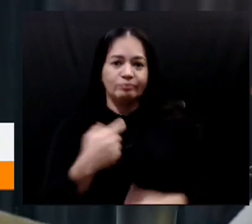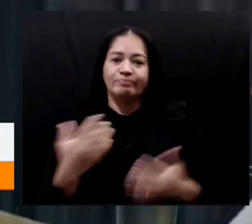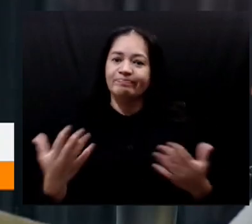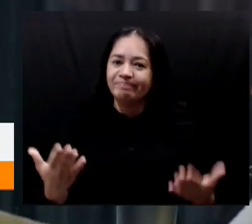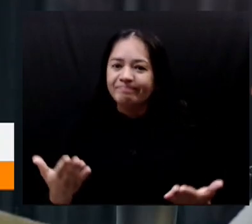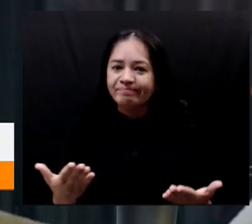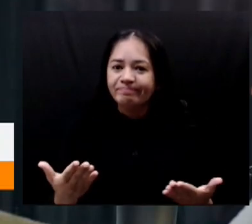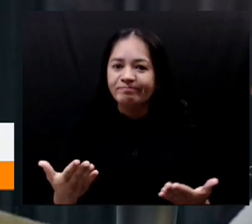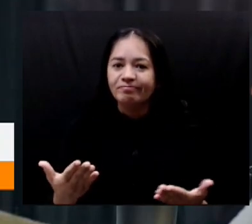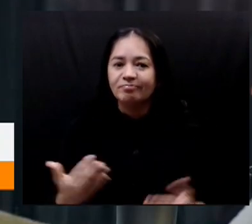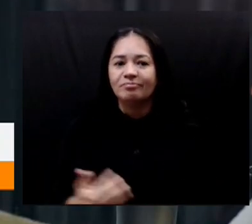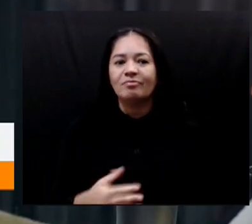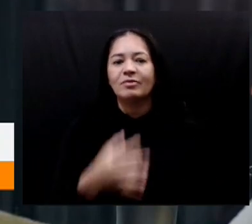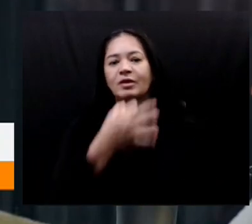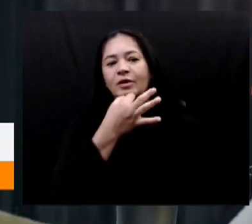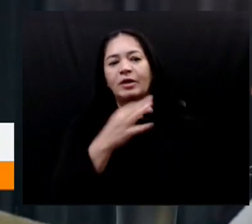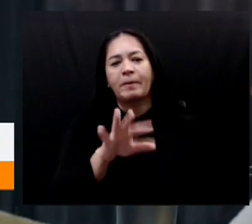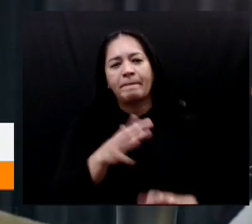é bem